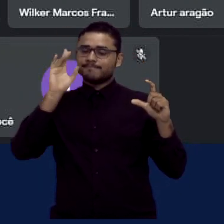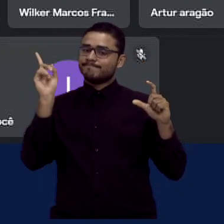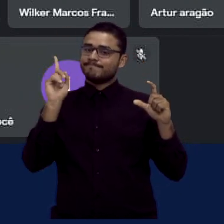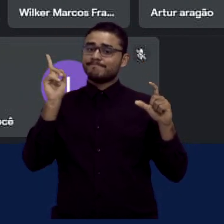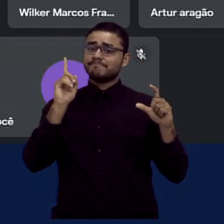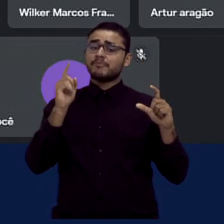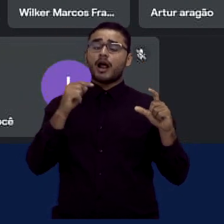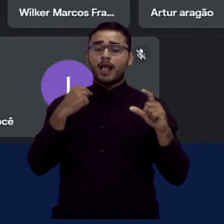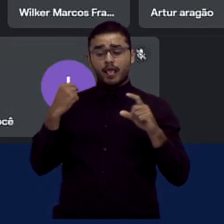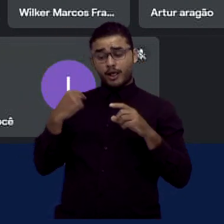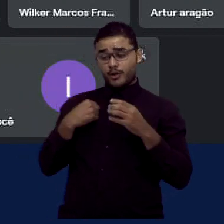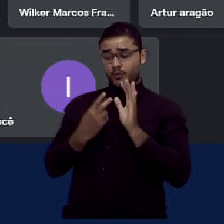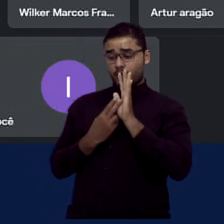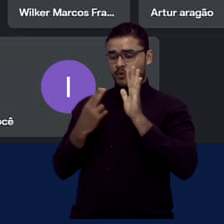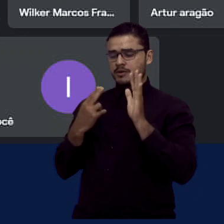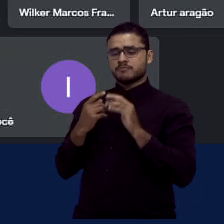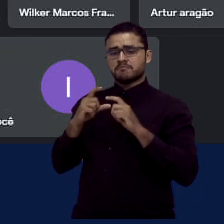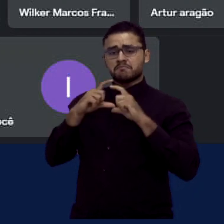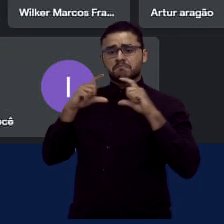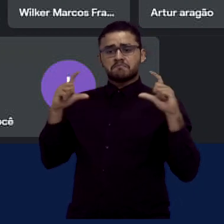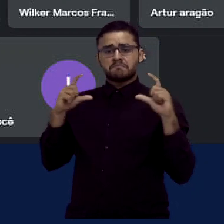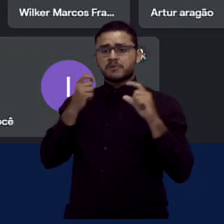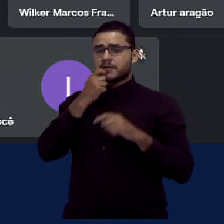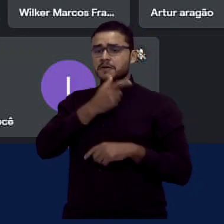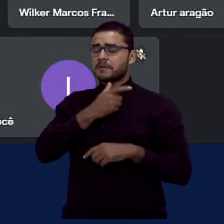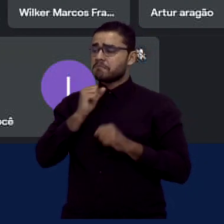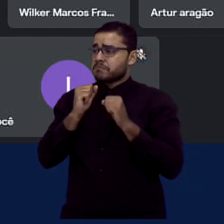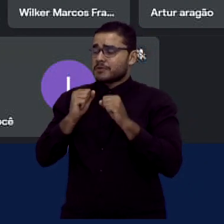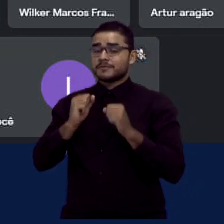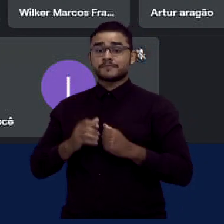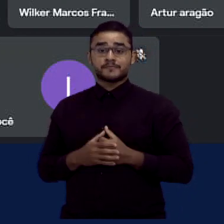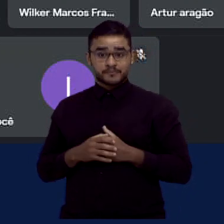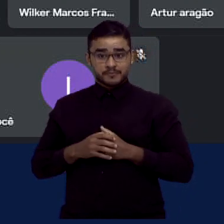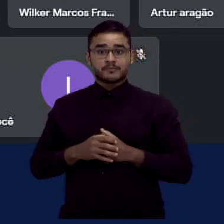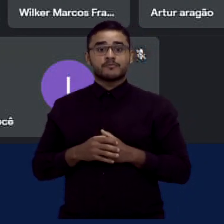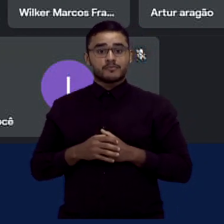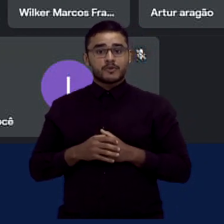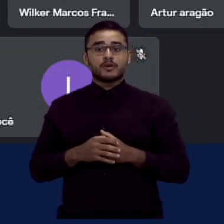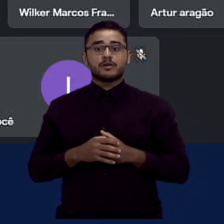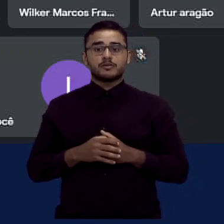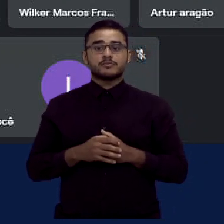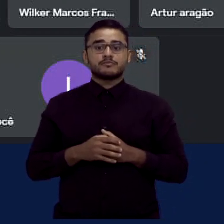dois gumes, porque tanto pode ser entendido de maneira realmente